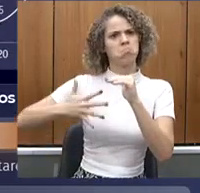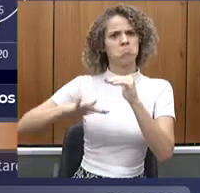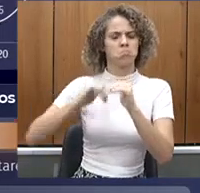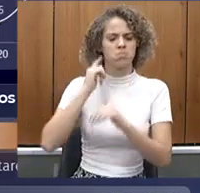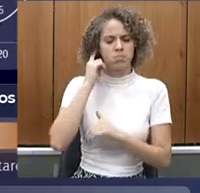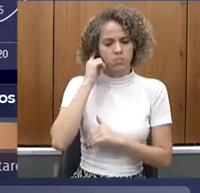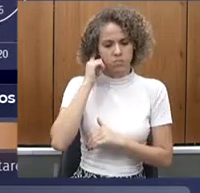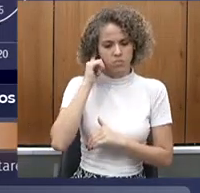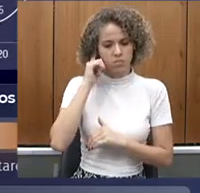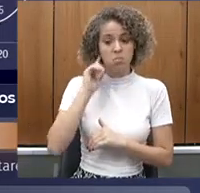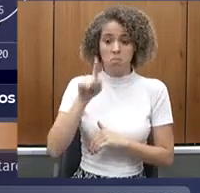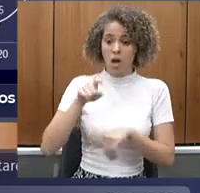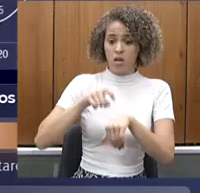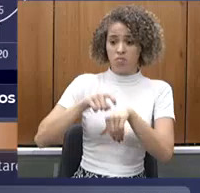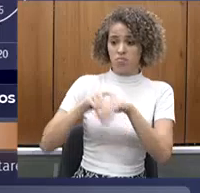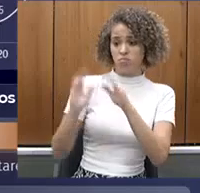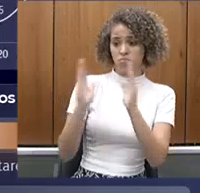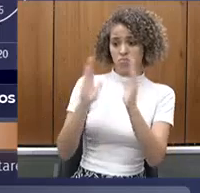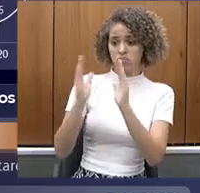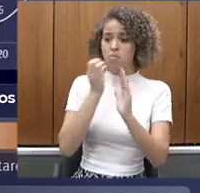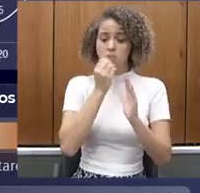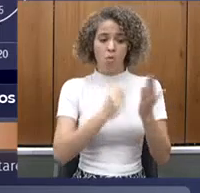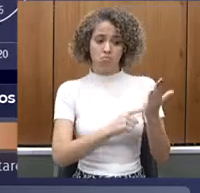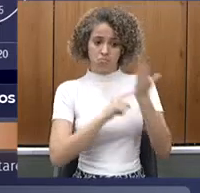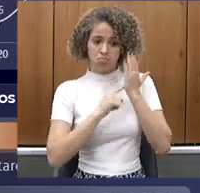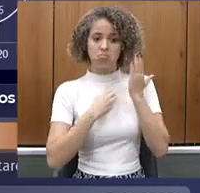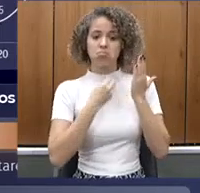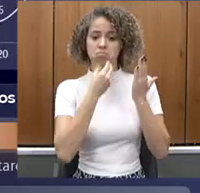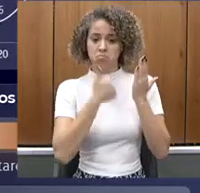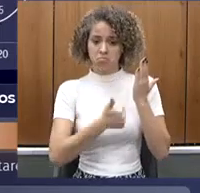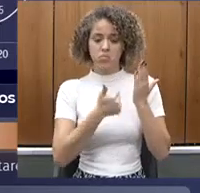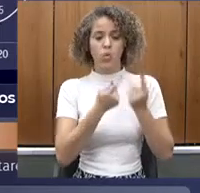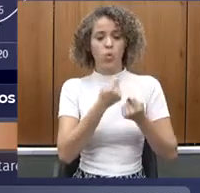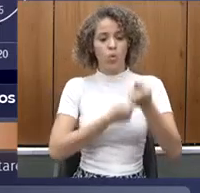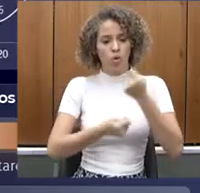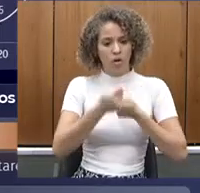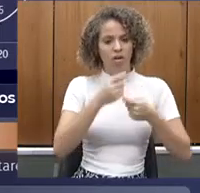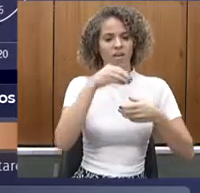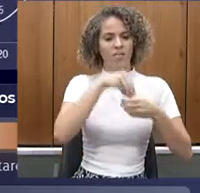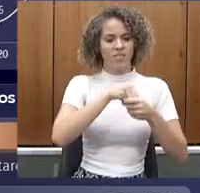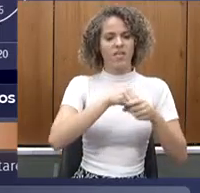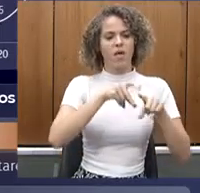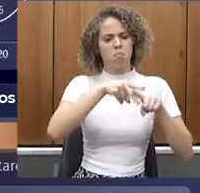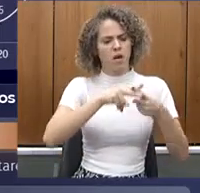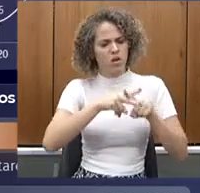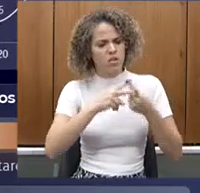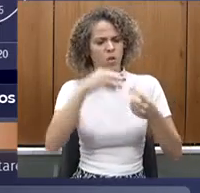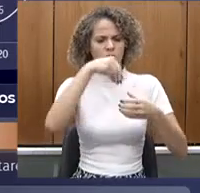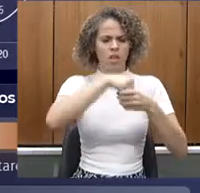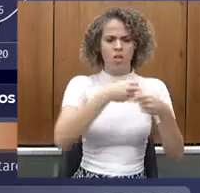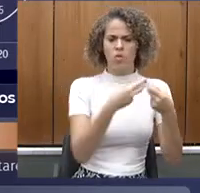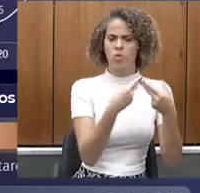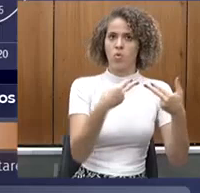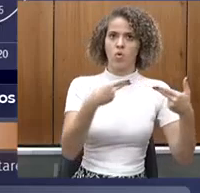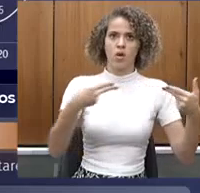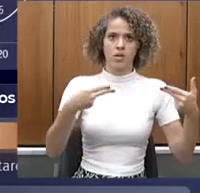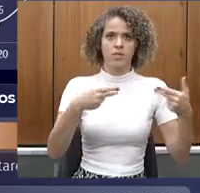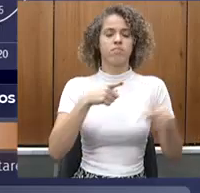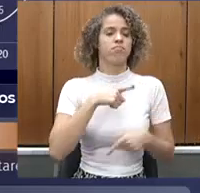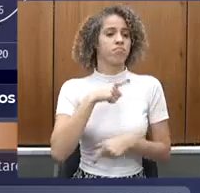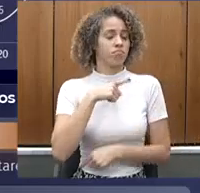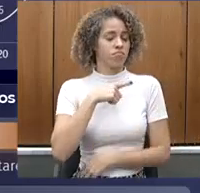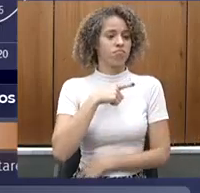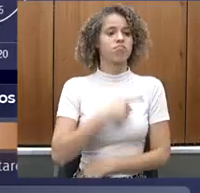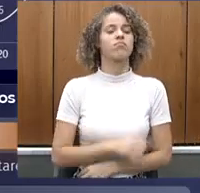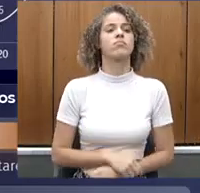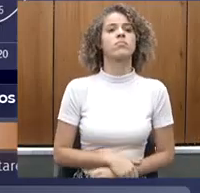é um período muito bom para nós esse aí você economiza no custeio da manutenção e outras coisas mais é conseguimos adquirir redes